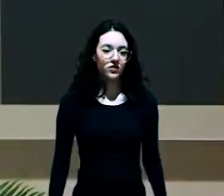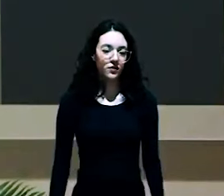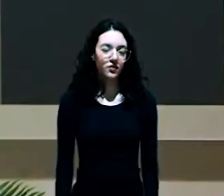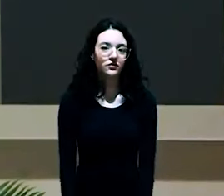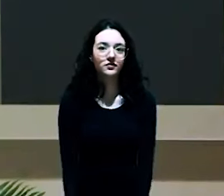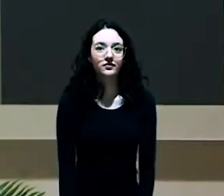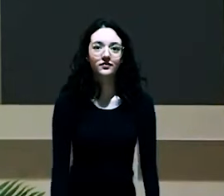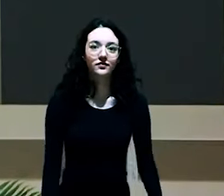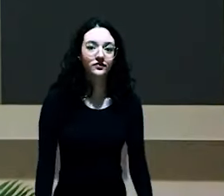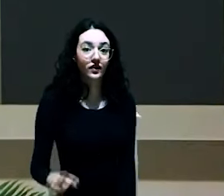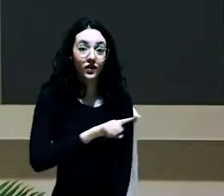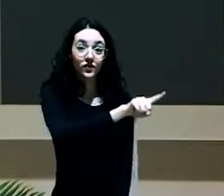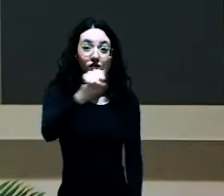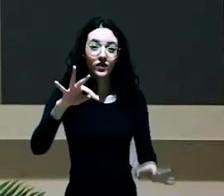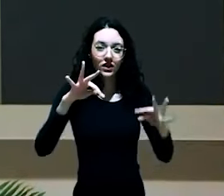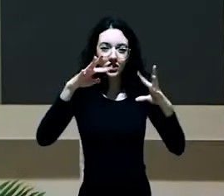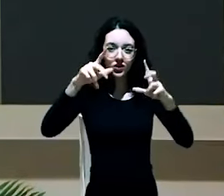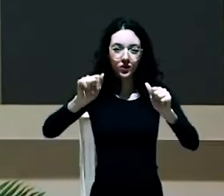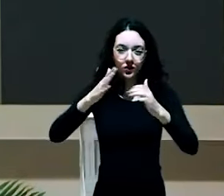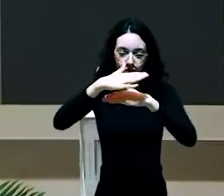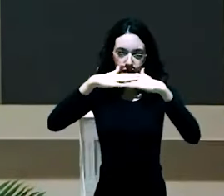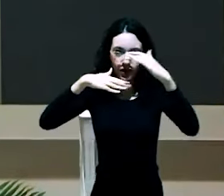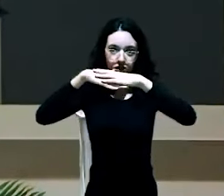Fecha teus olhos e levanta tua mão para o céu.